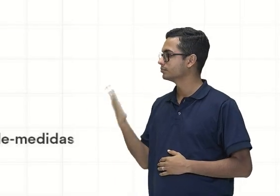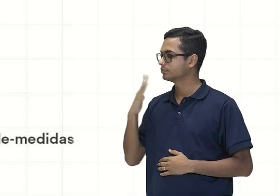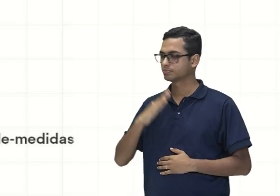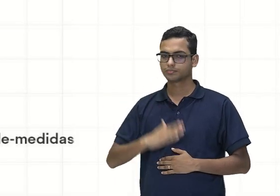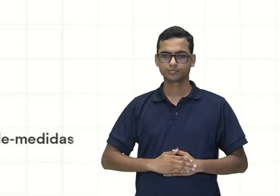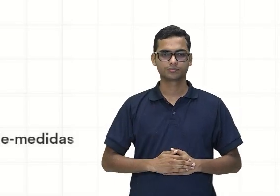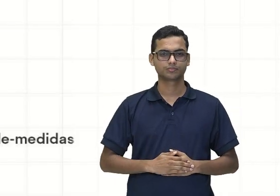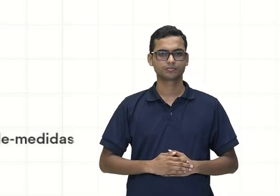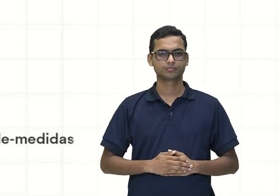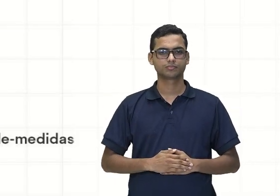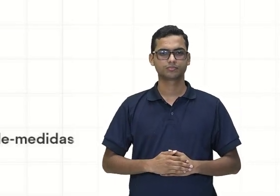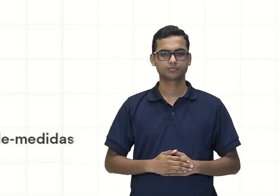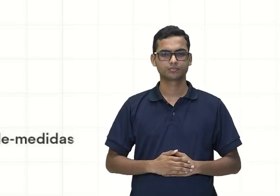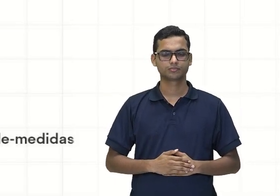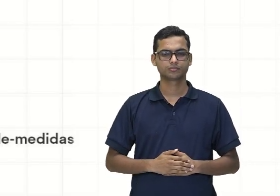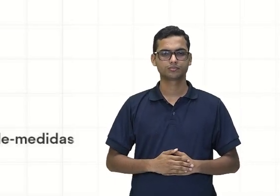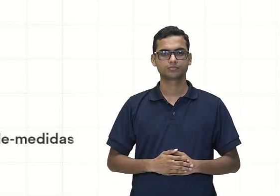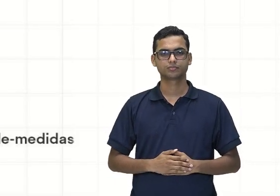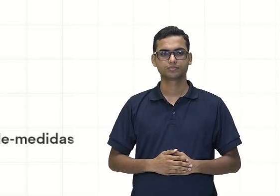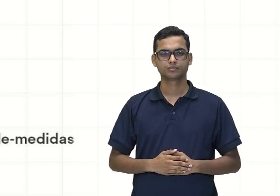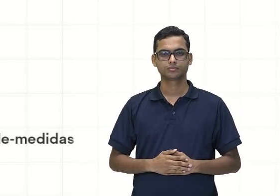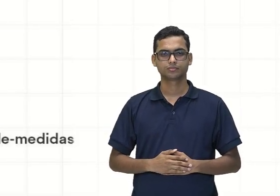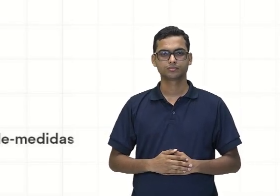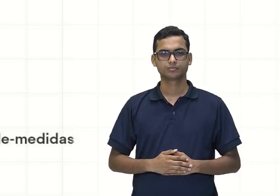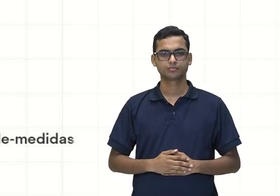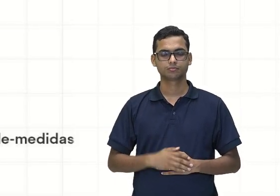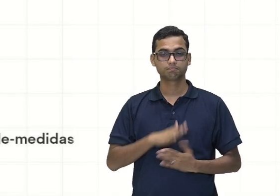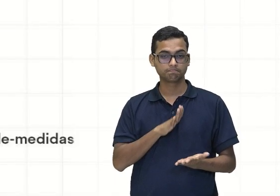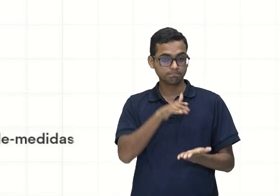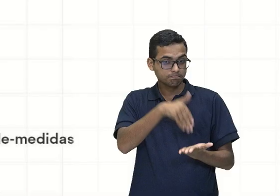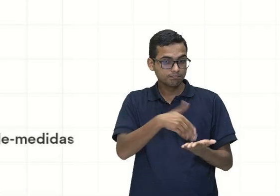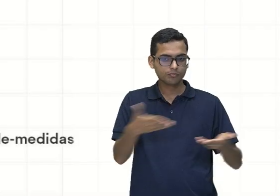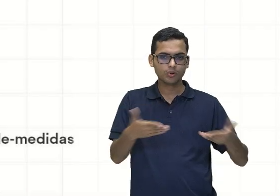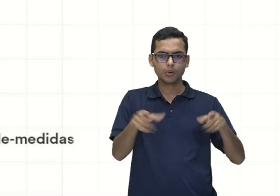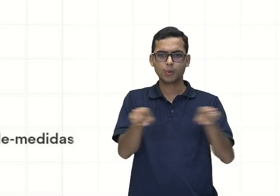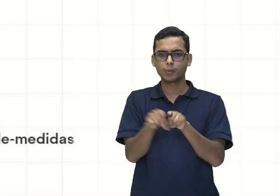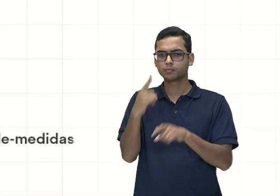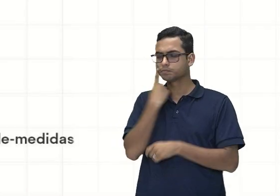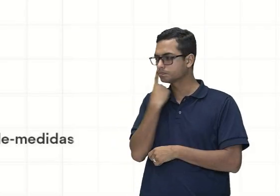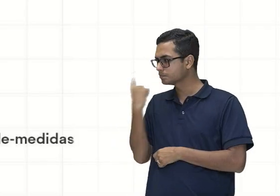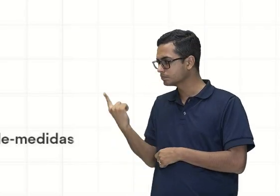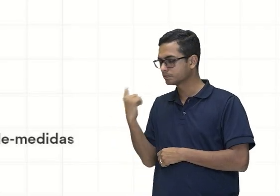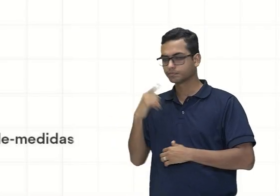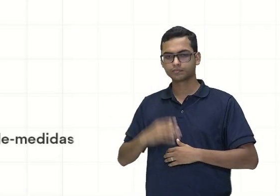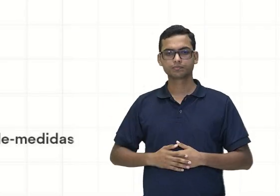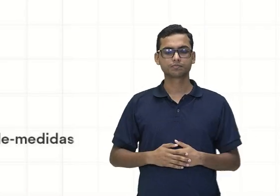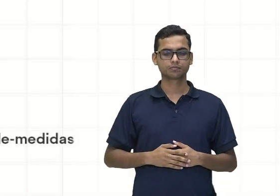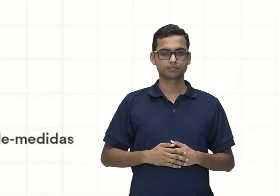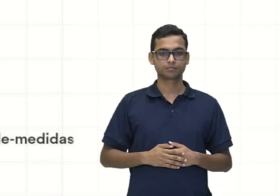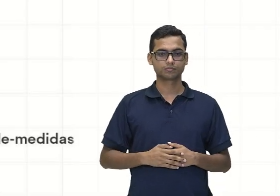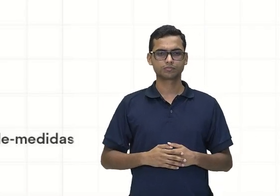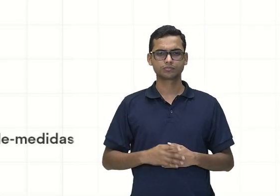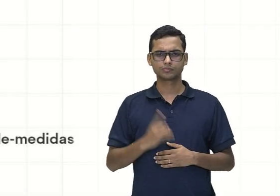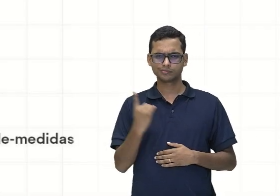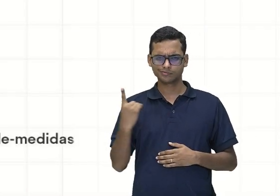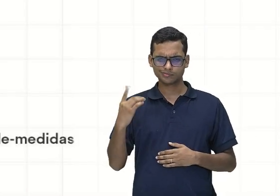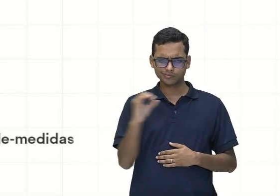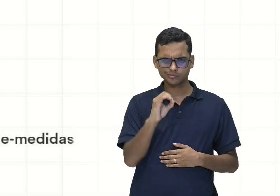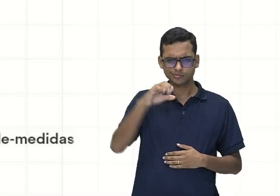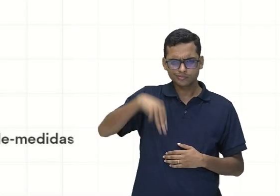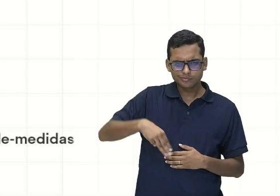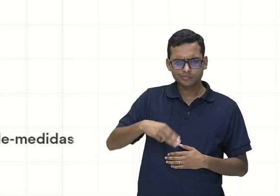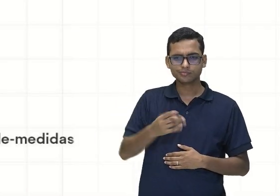1 metro. E no meu último, eu não tenho 100 centímetros. Eu só tenho